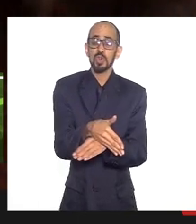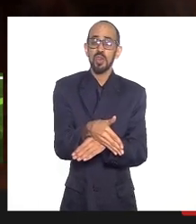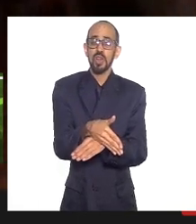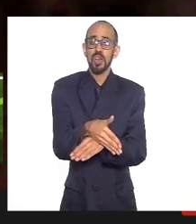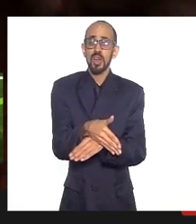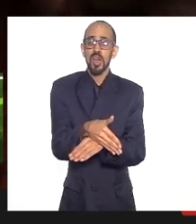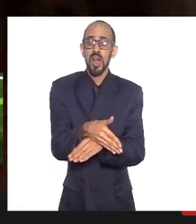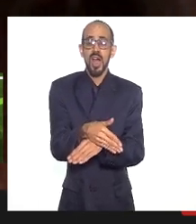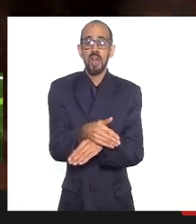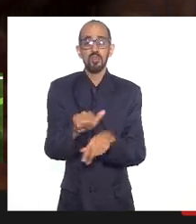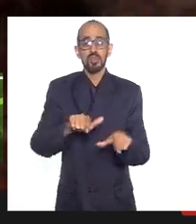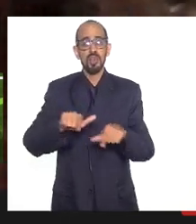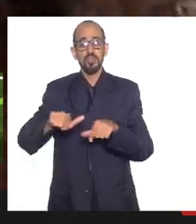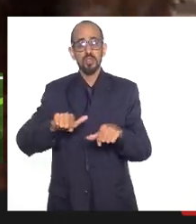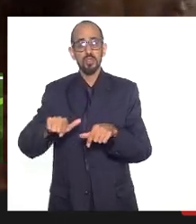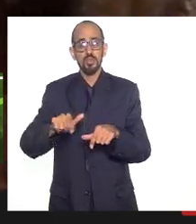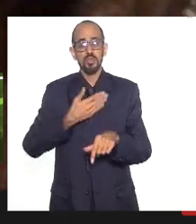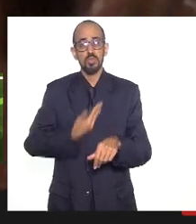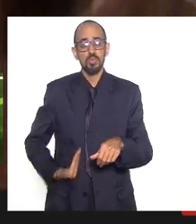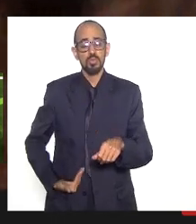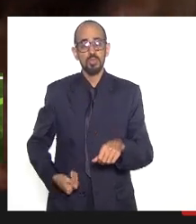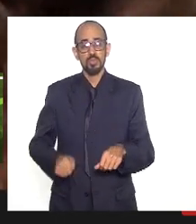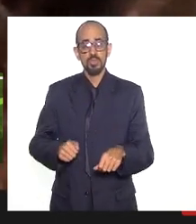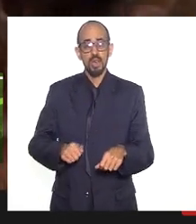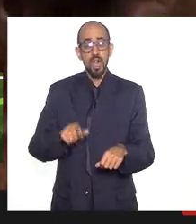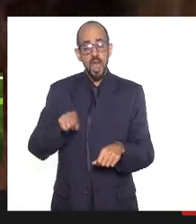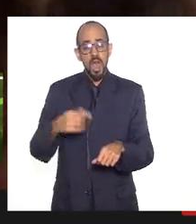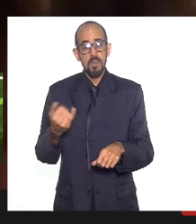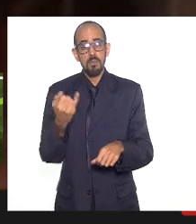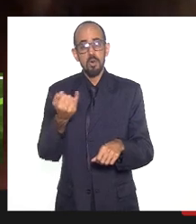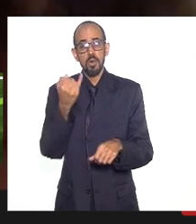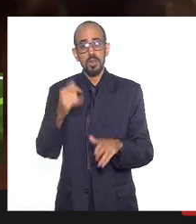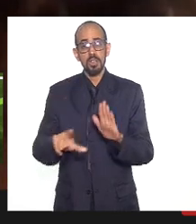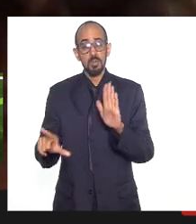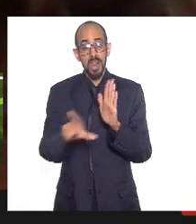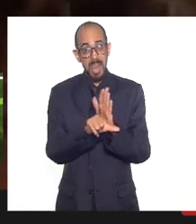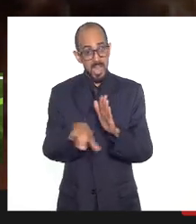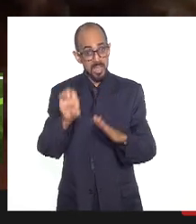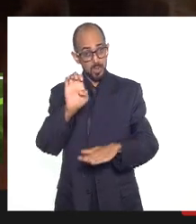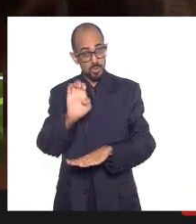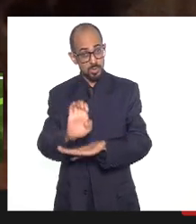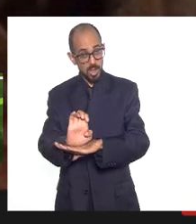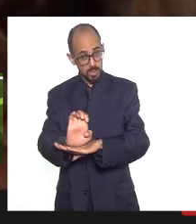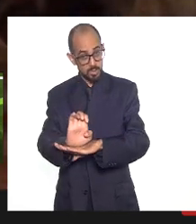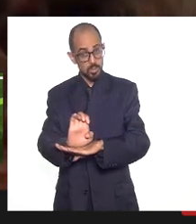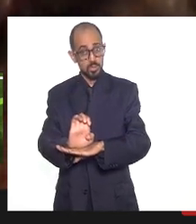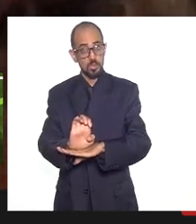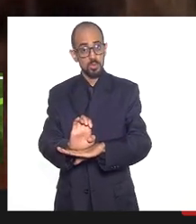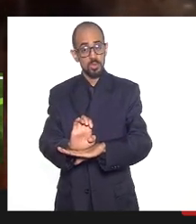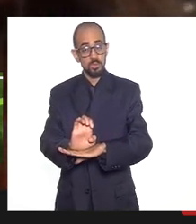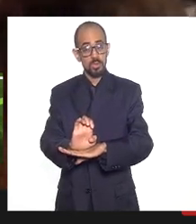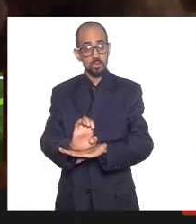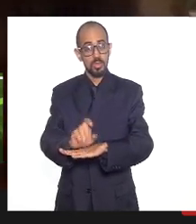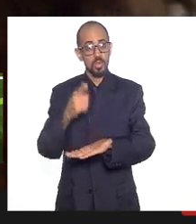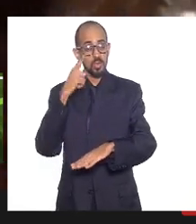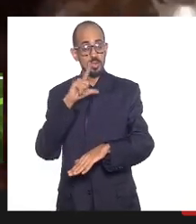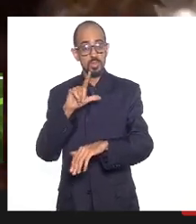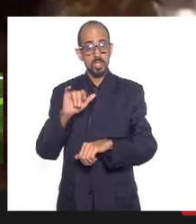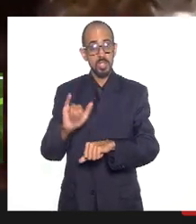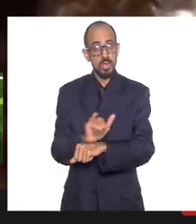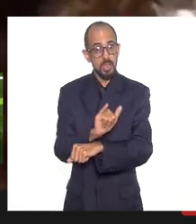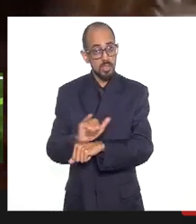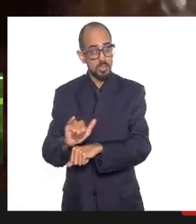é fundamental que nós tenhamos uma legislação estadual, né? que